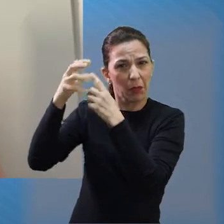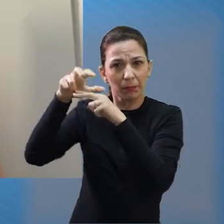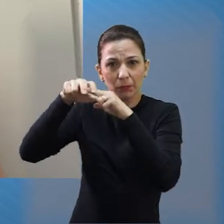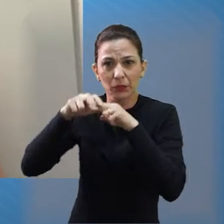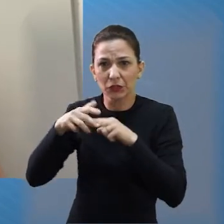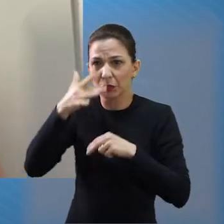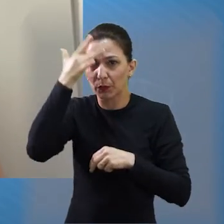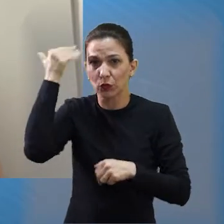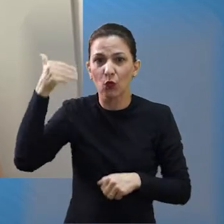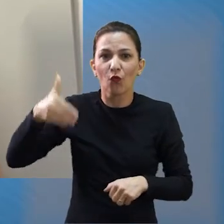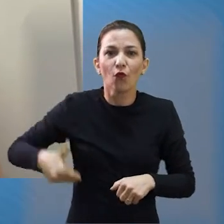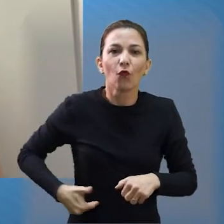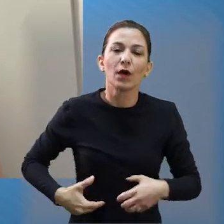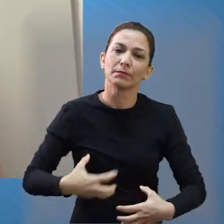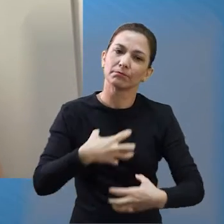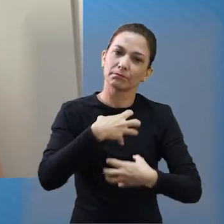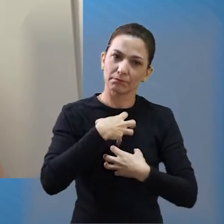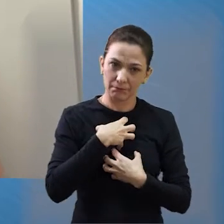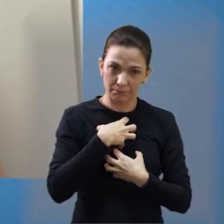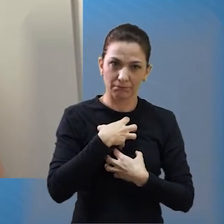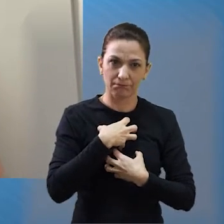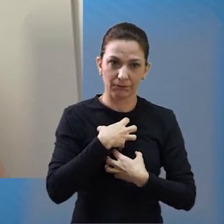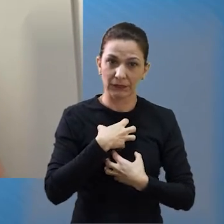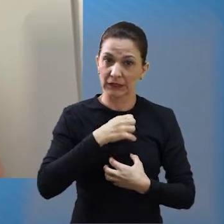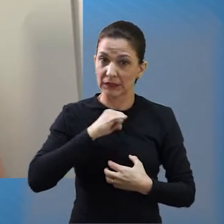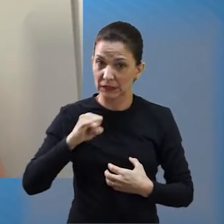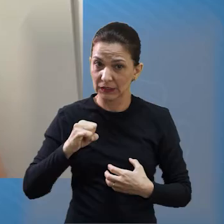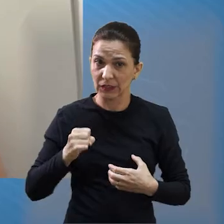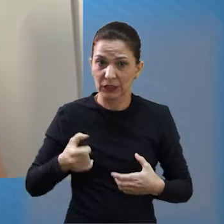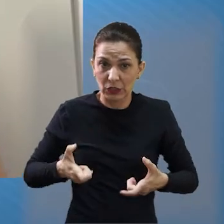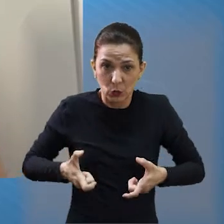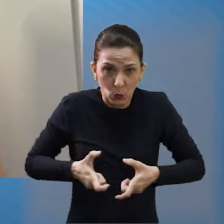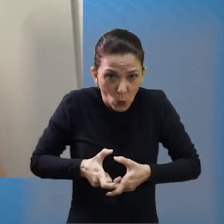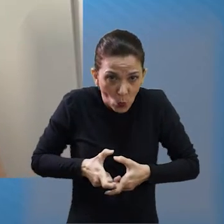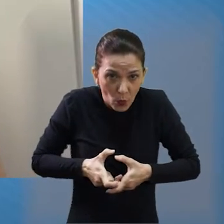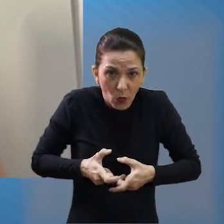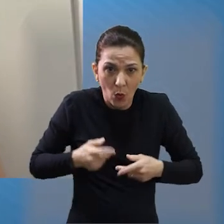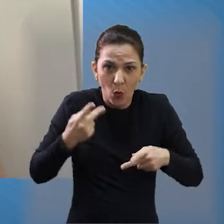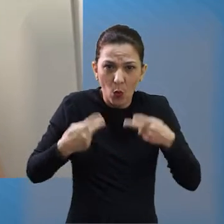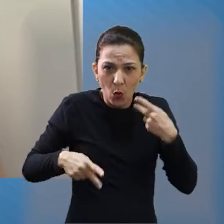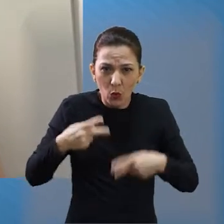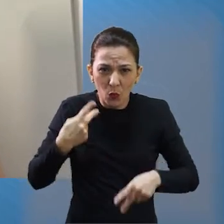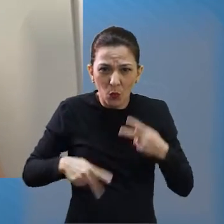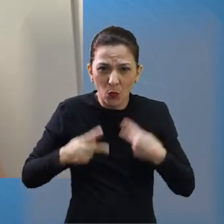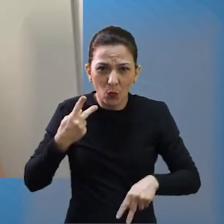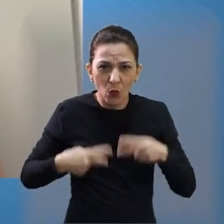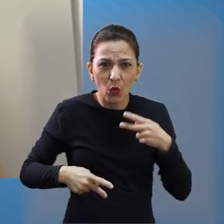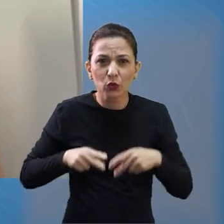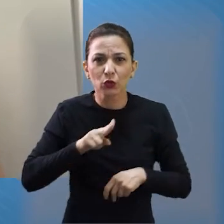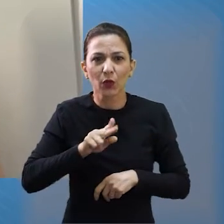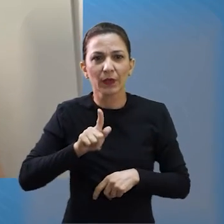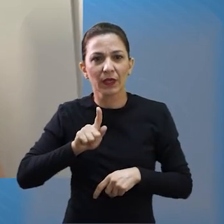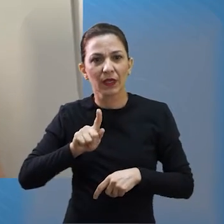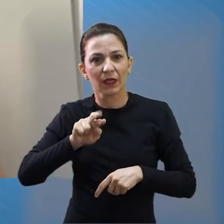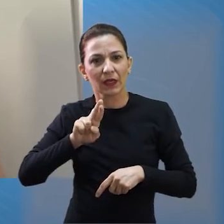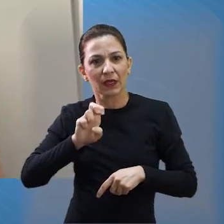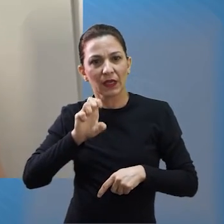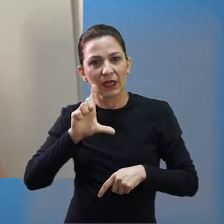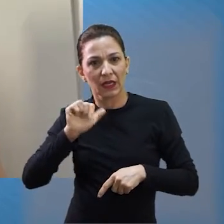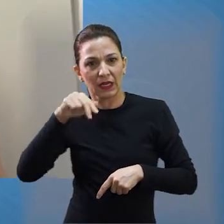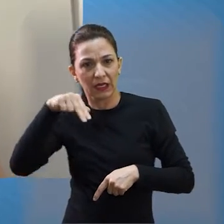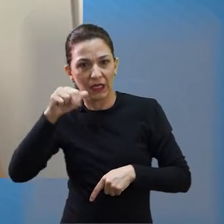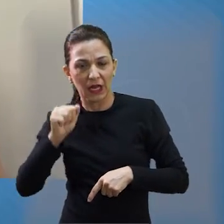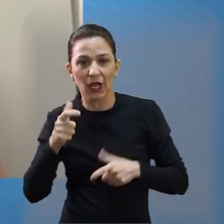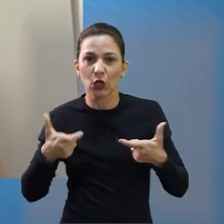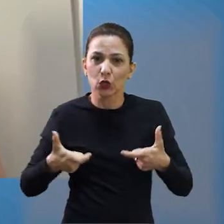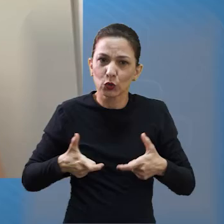estômago, que eles têm ação central. E eles disparam a sensação de fome. Então, se você tem um estômago menor, você vai